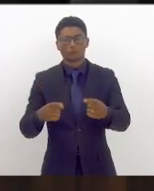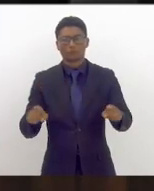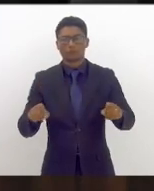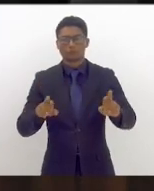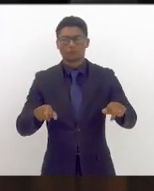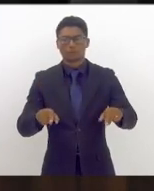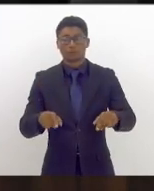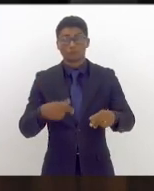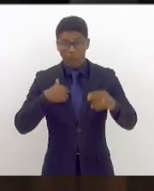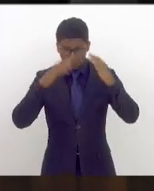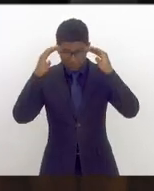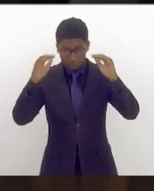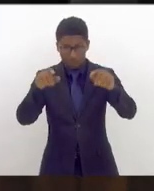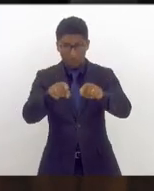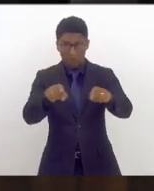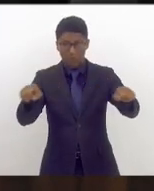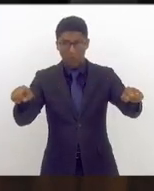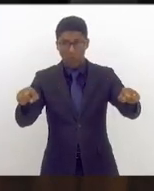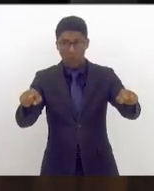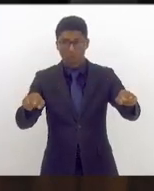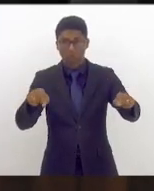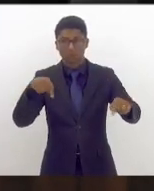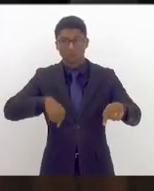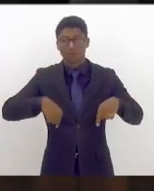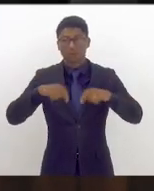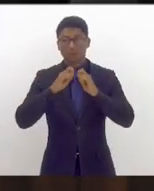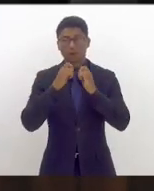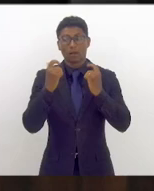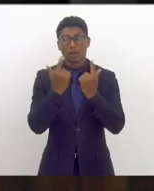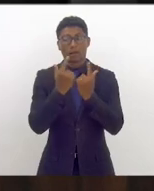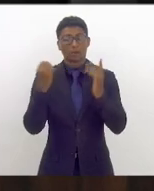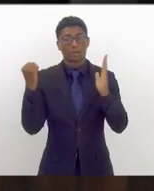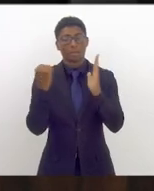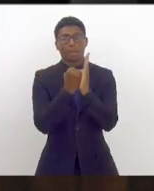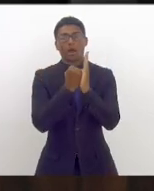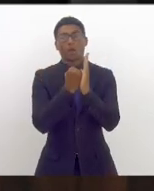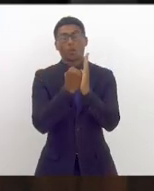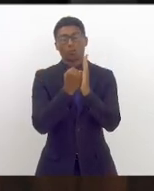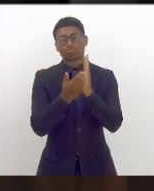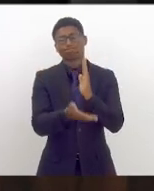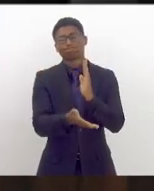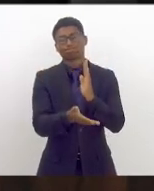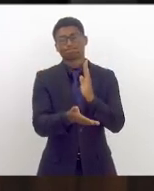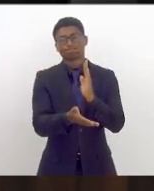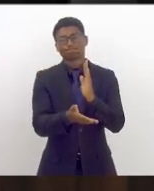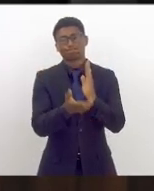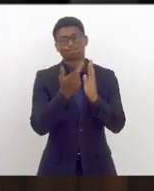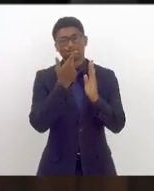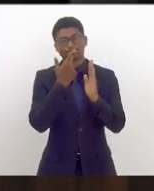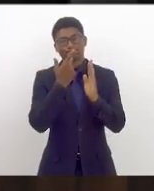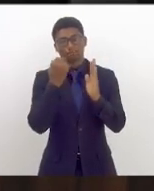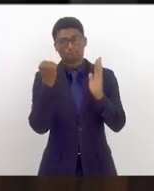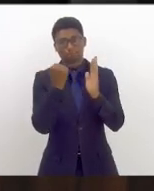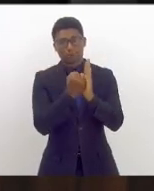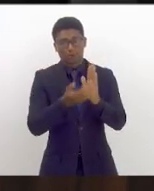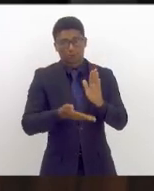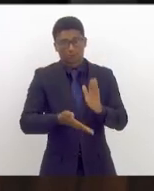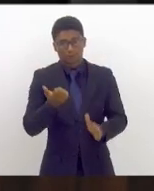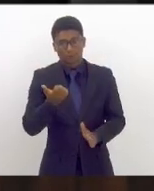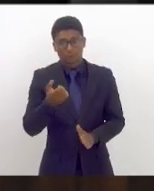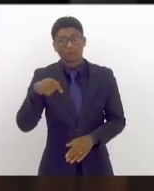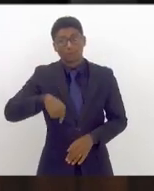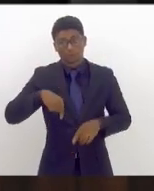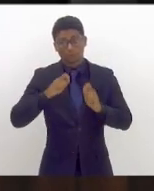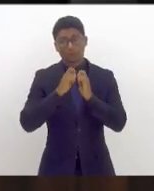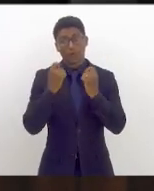vossa excelência Quem tomou foi essa casa tá falando de tombamento essa